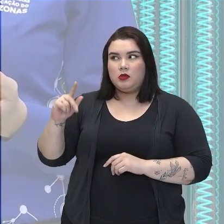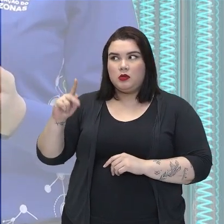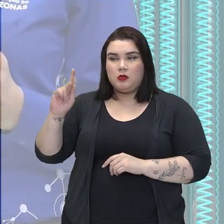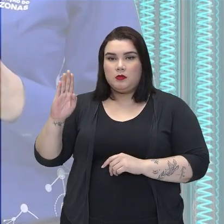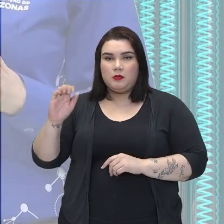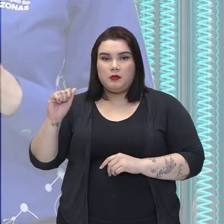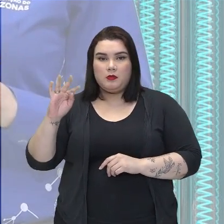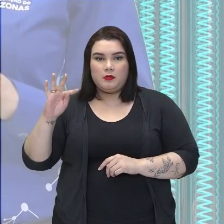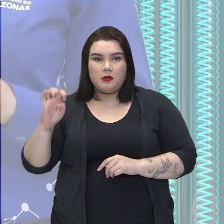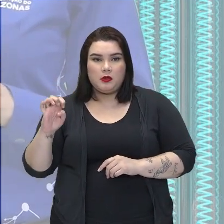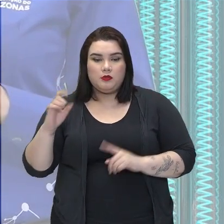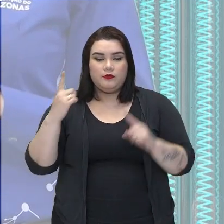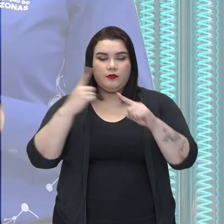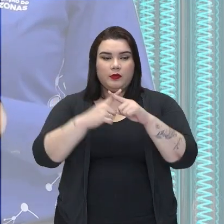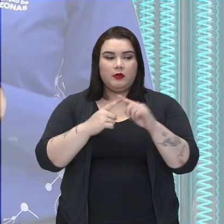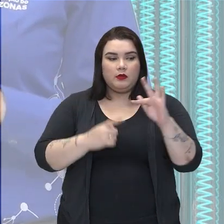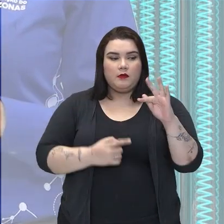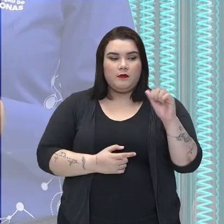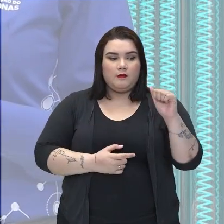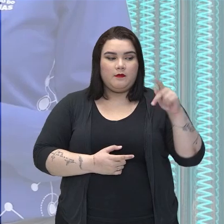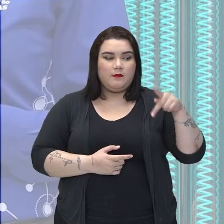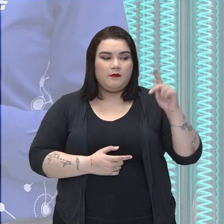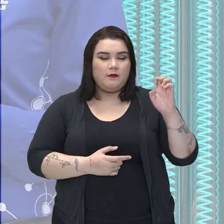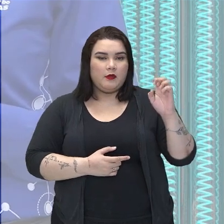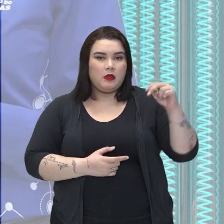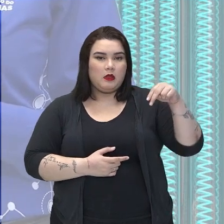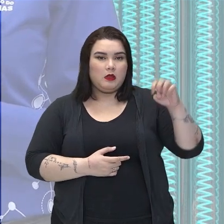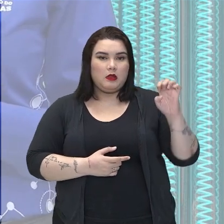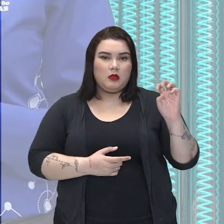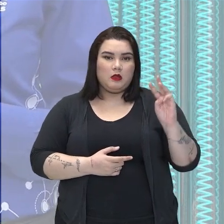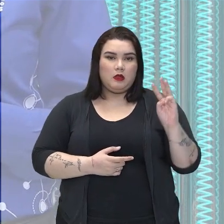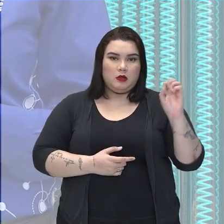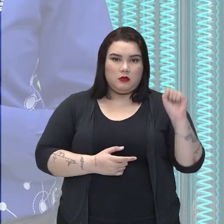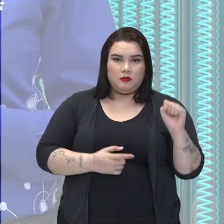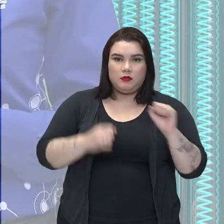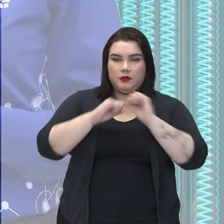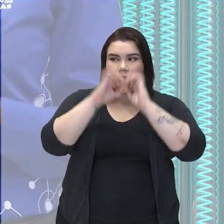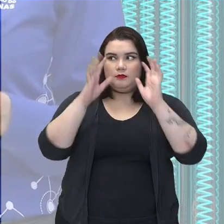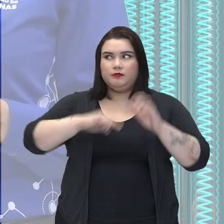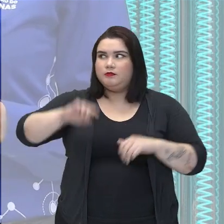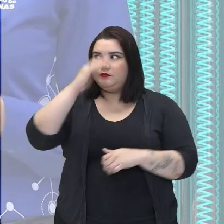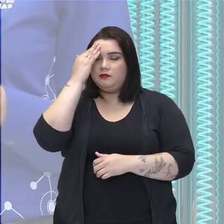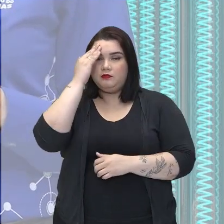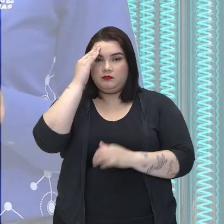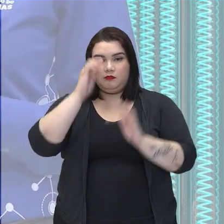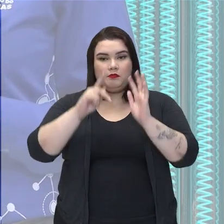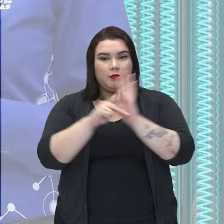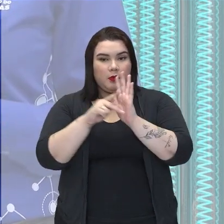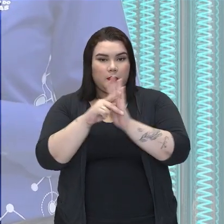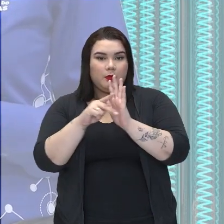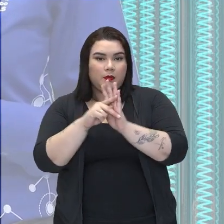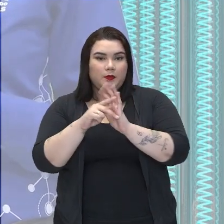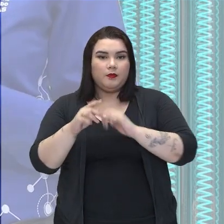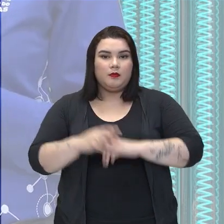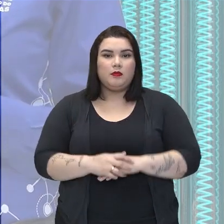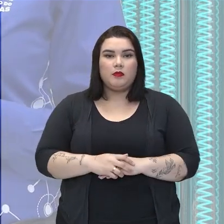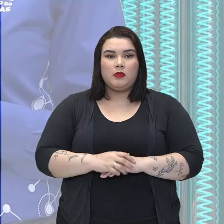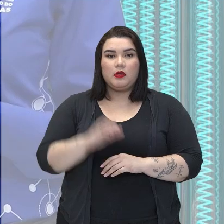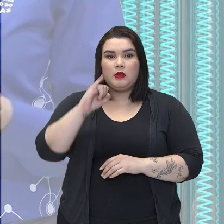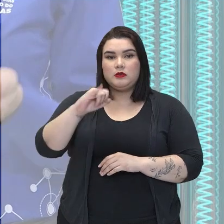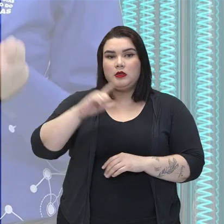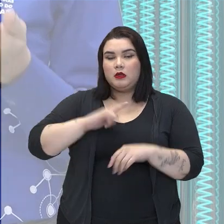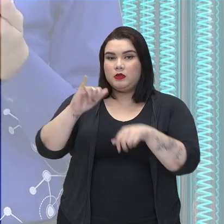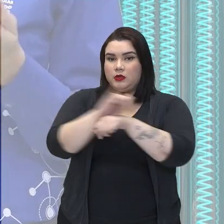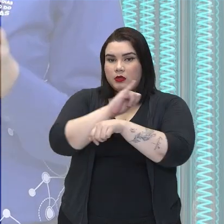tá? Então, vamos só esclarecer para que vocês possam entender a diferença entre eles. Então, enquanto o clickbait é uma estratégia